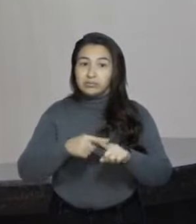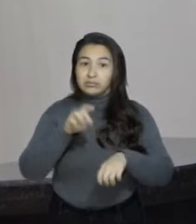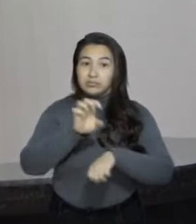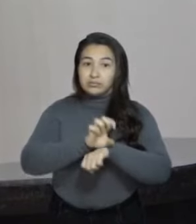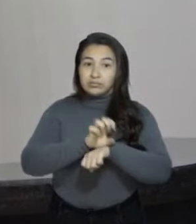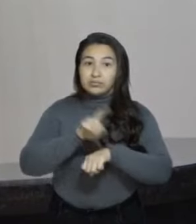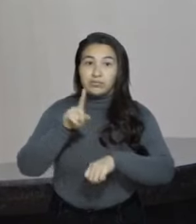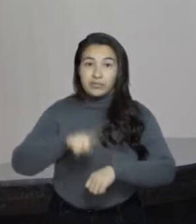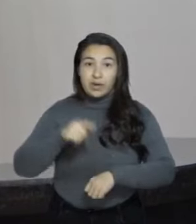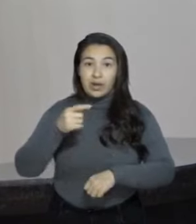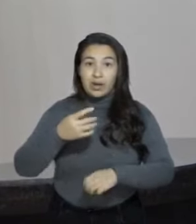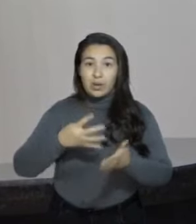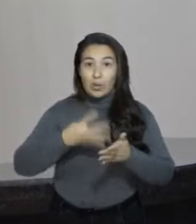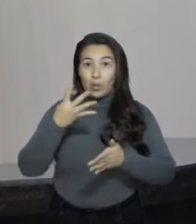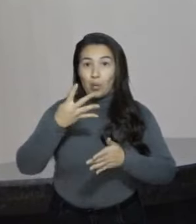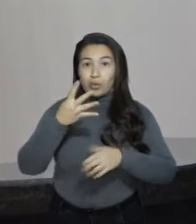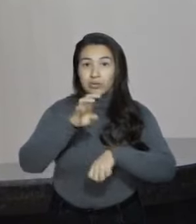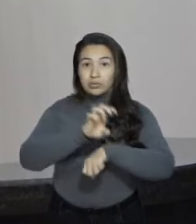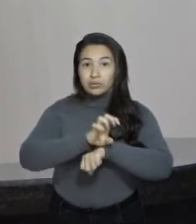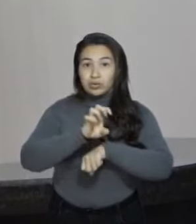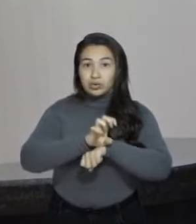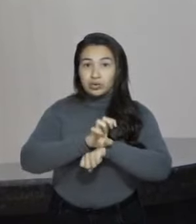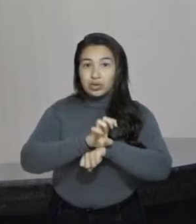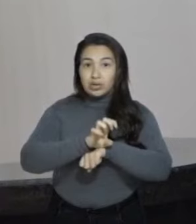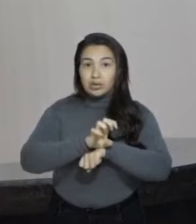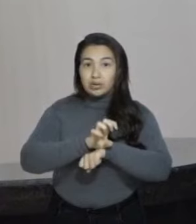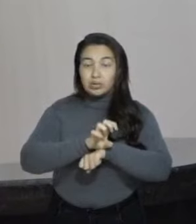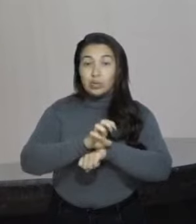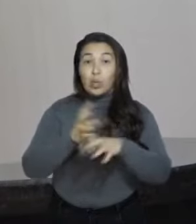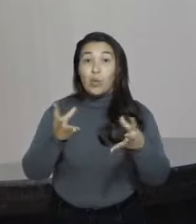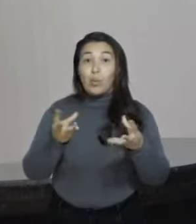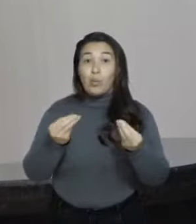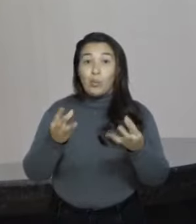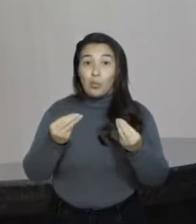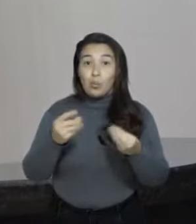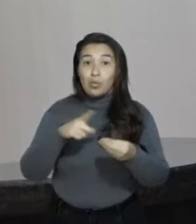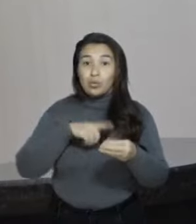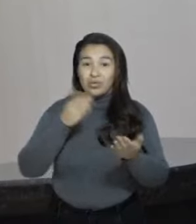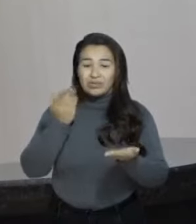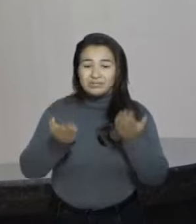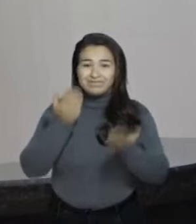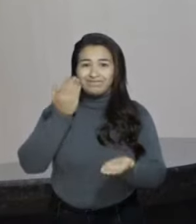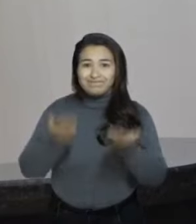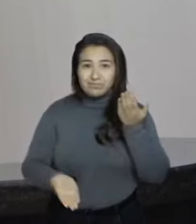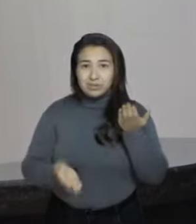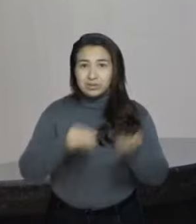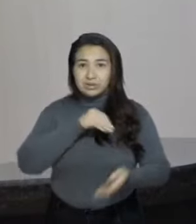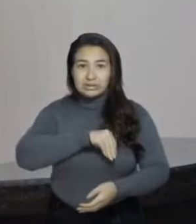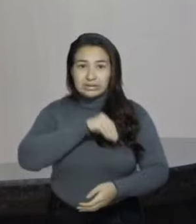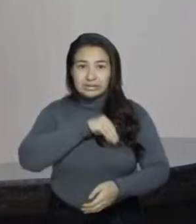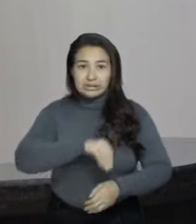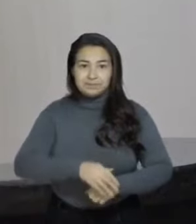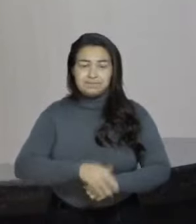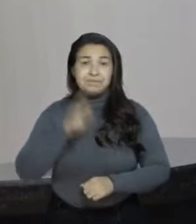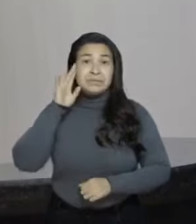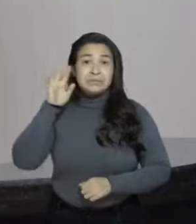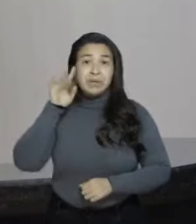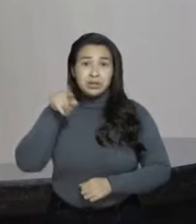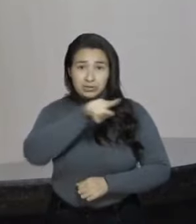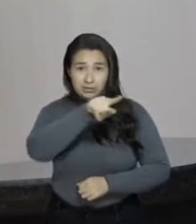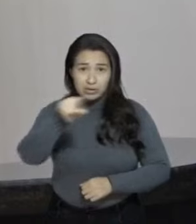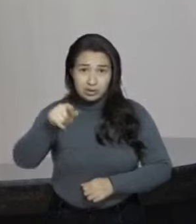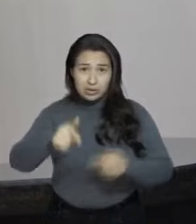o quarto estado no país com o maior índice de desigualdade salarial Imagine que um trabalhador